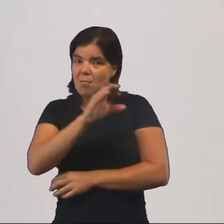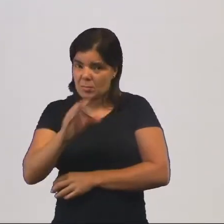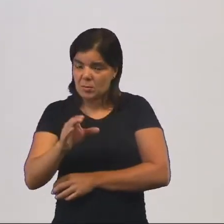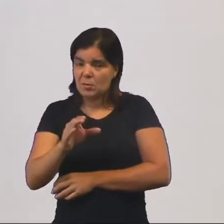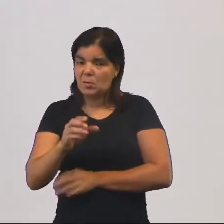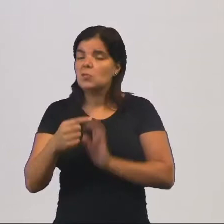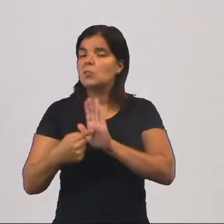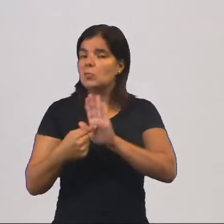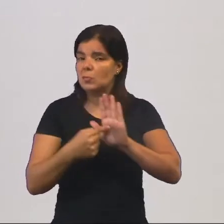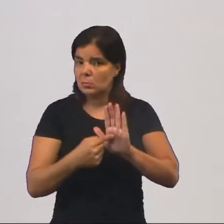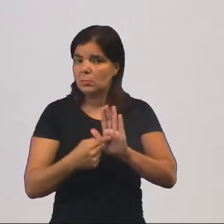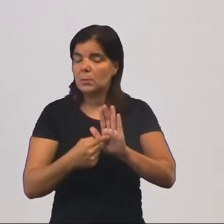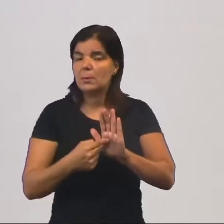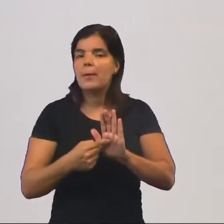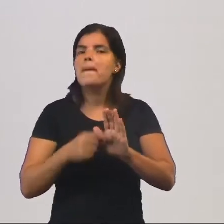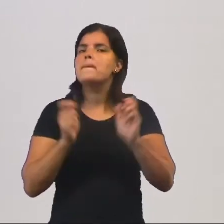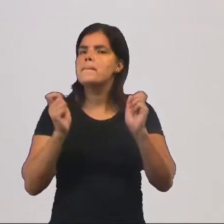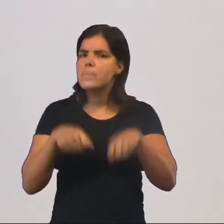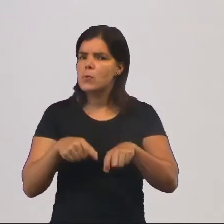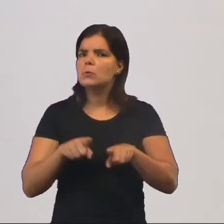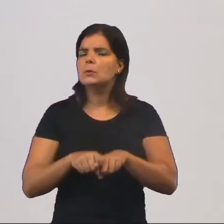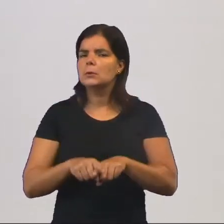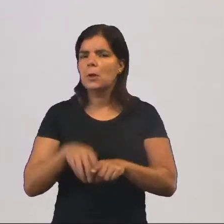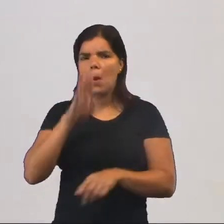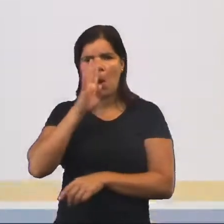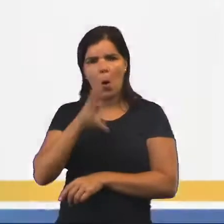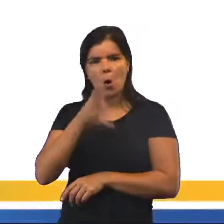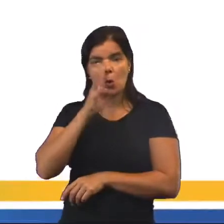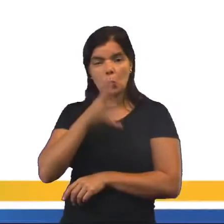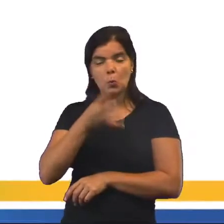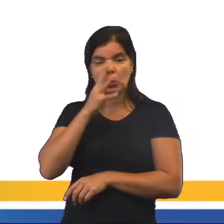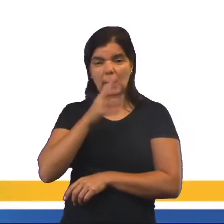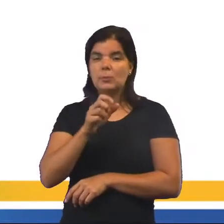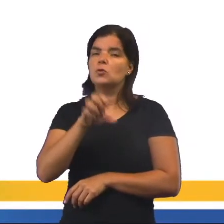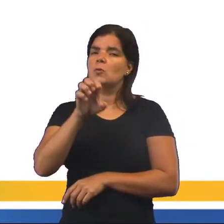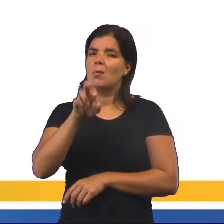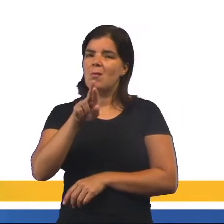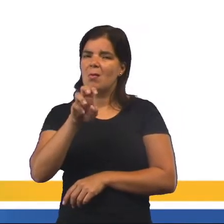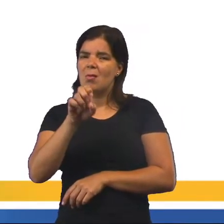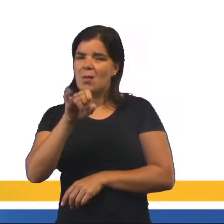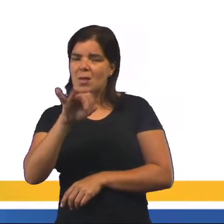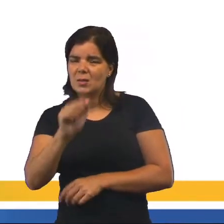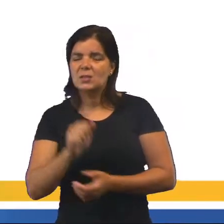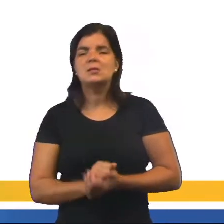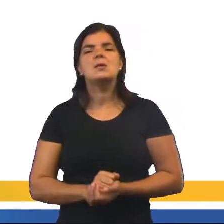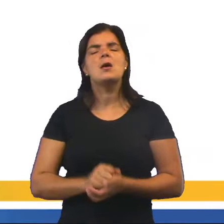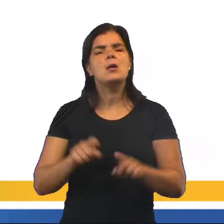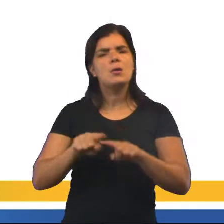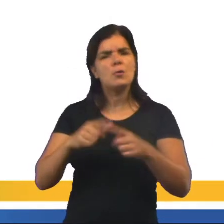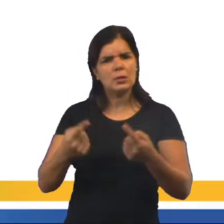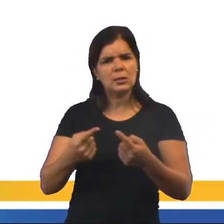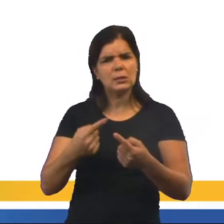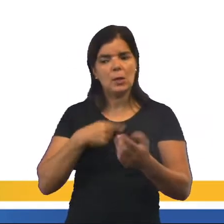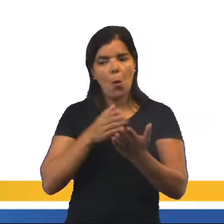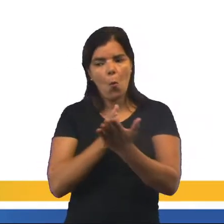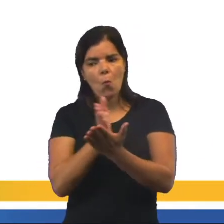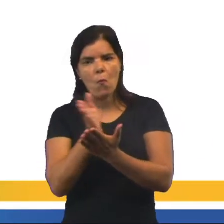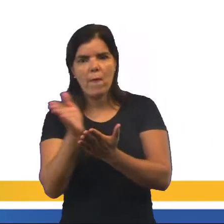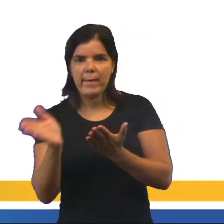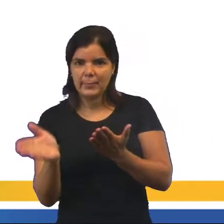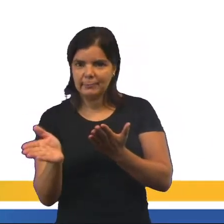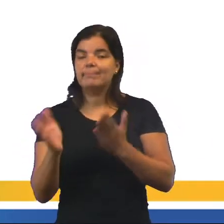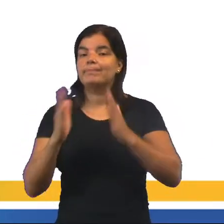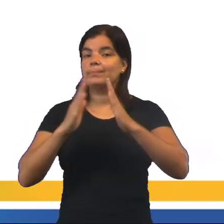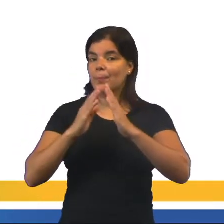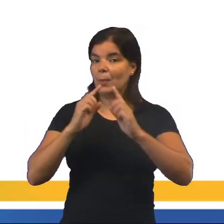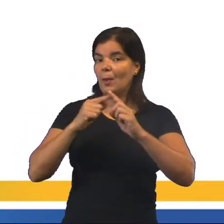Igreja Católica colocava, poderia ser acusado de heresia. E os grupos que se desviavam dos ensinamentos